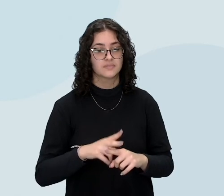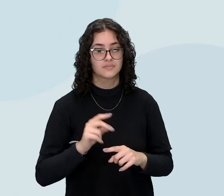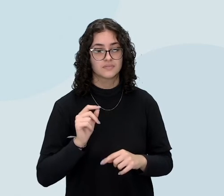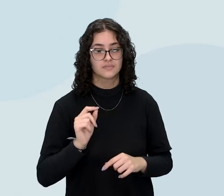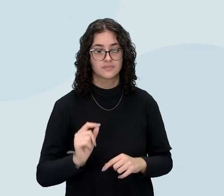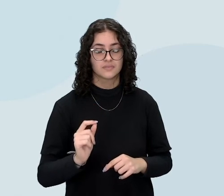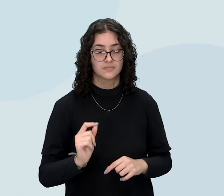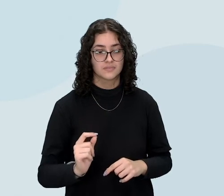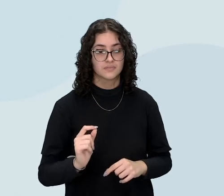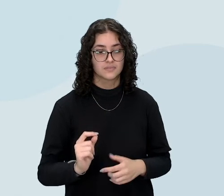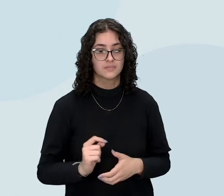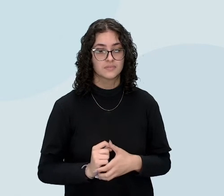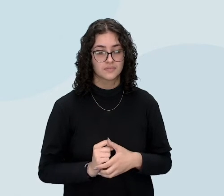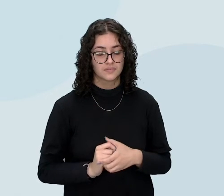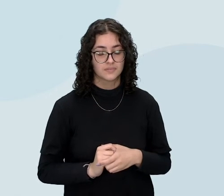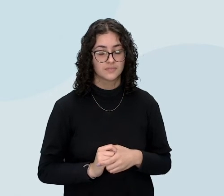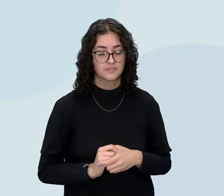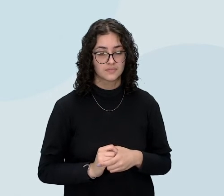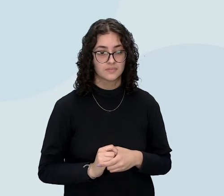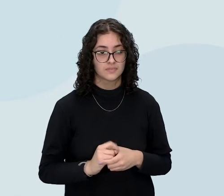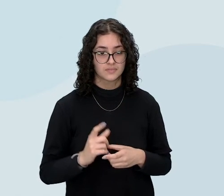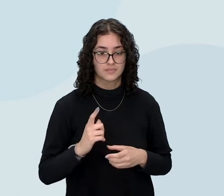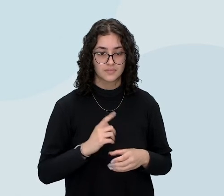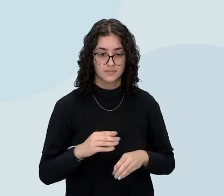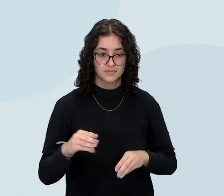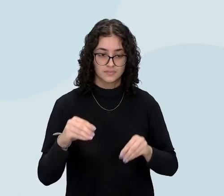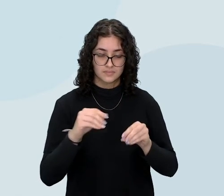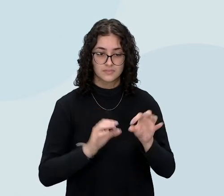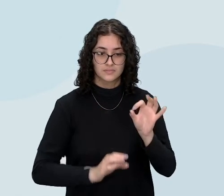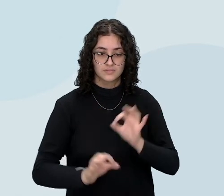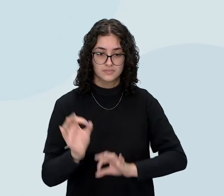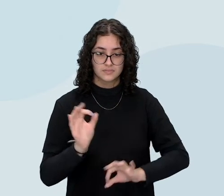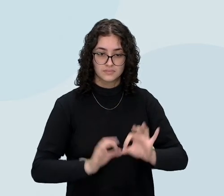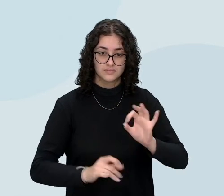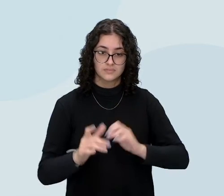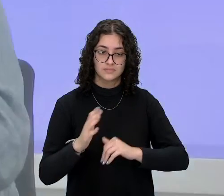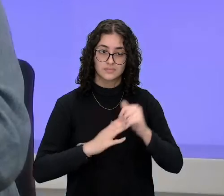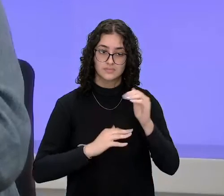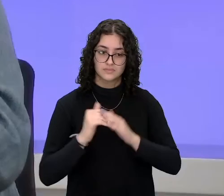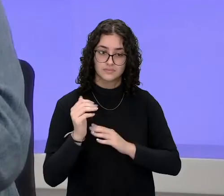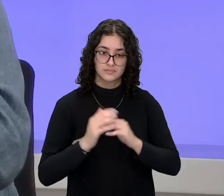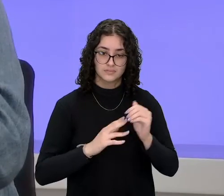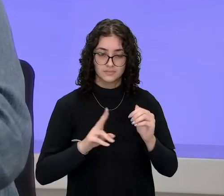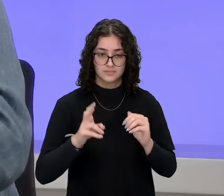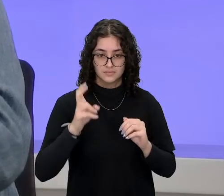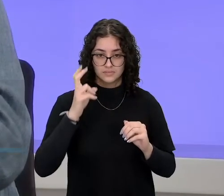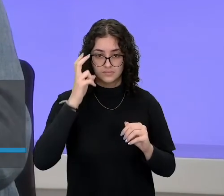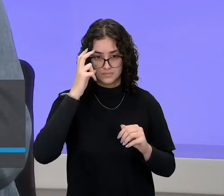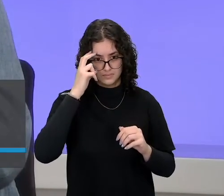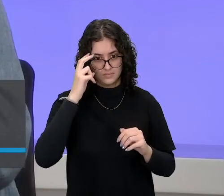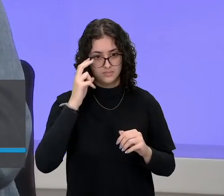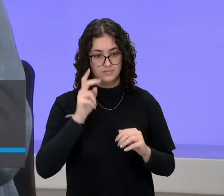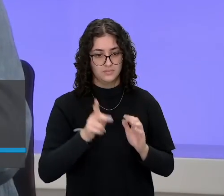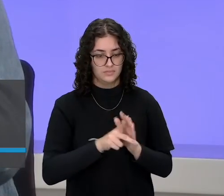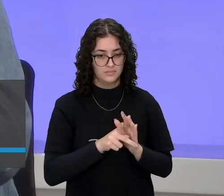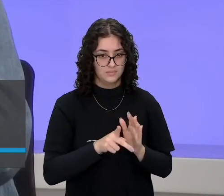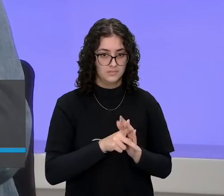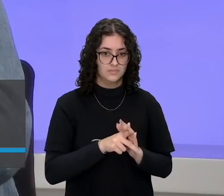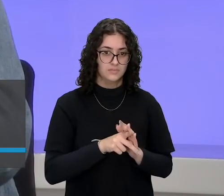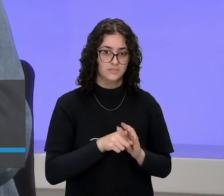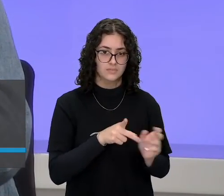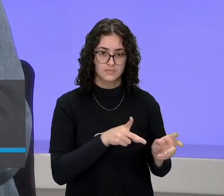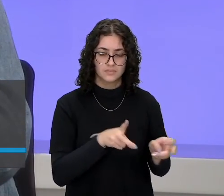justamente, claro, essa reintegração da terra. Quando a gente tem práticas de culturas de revezamento, a